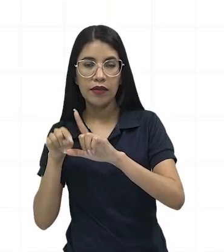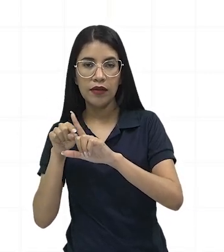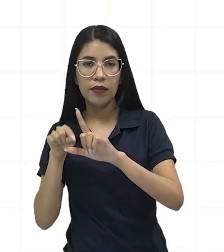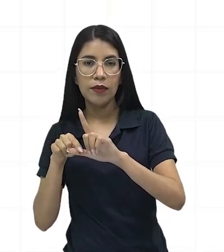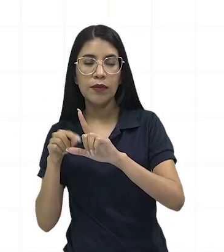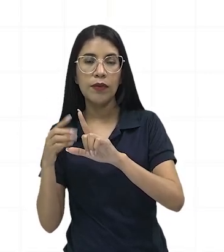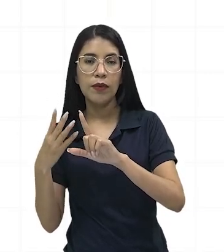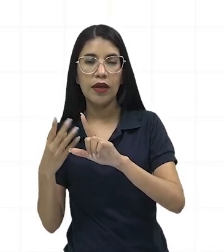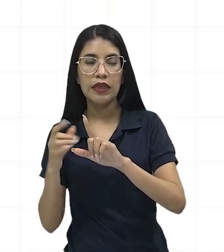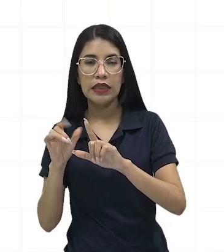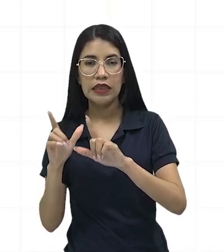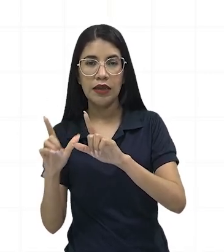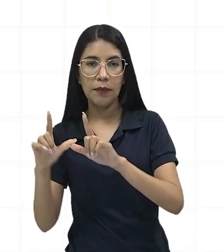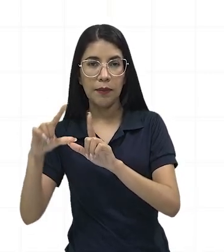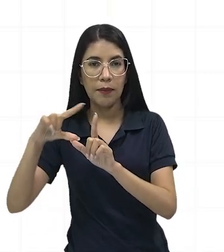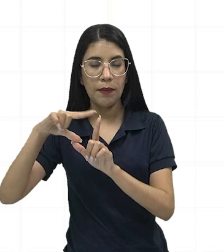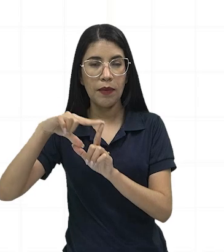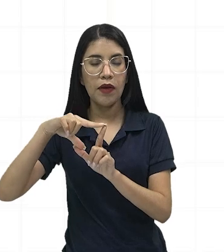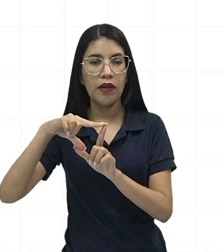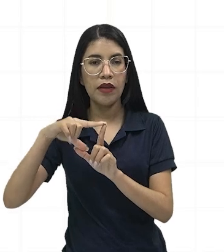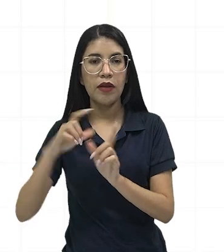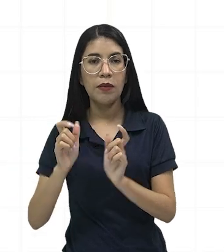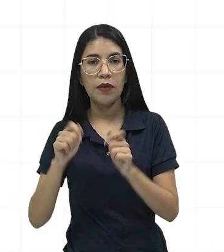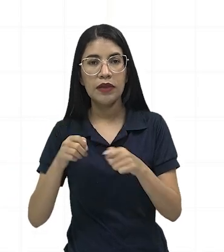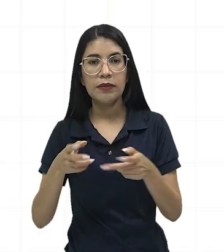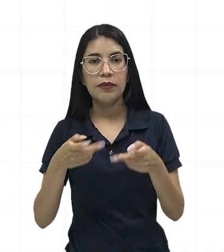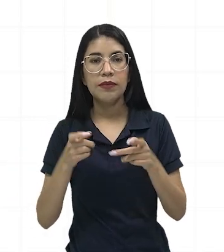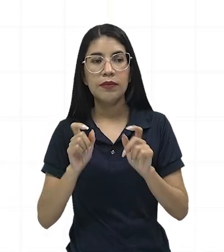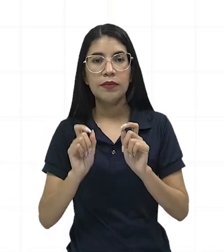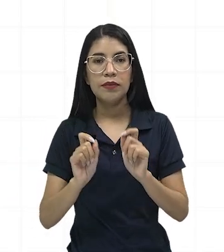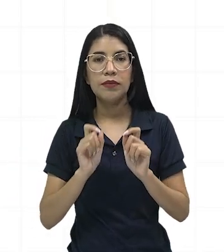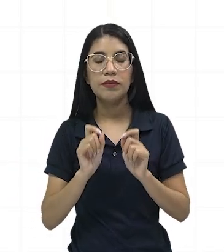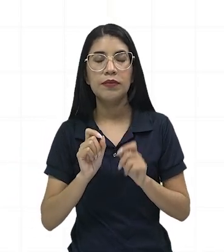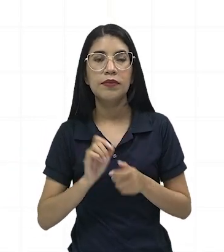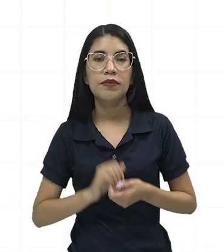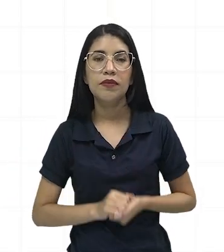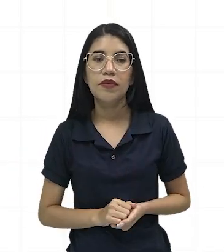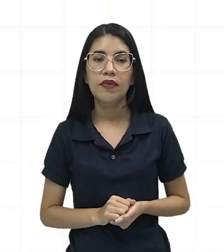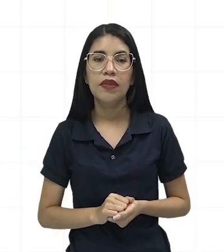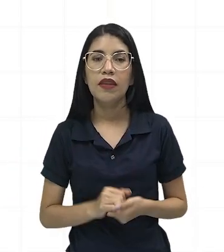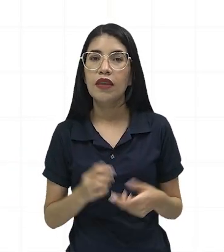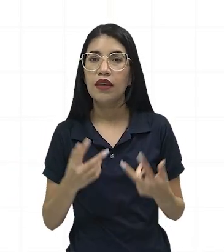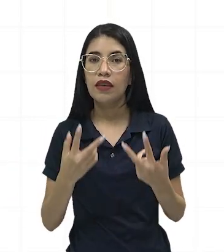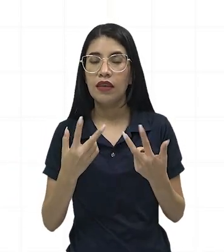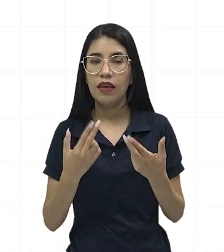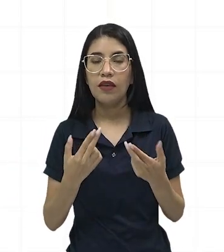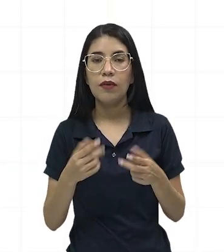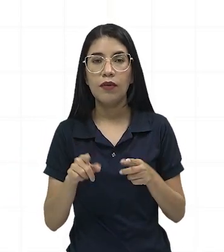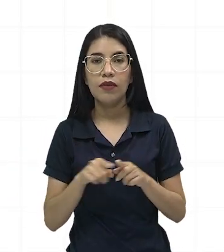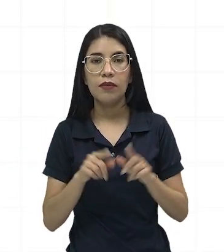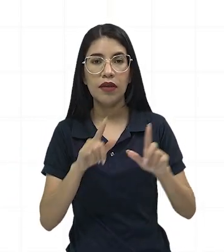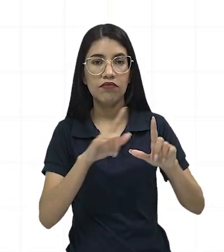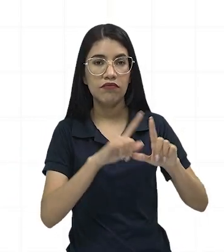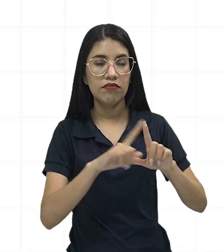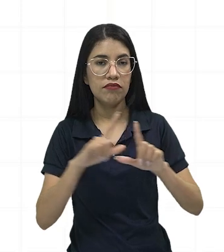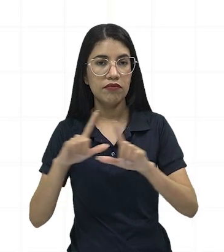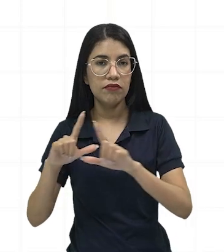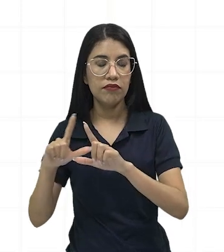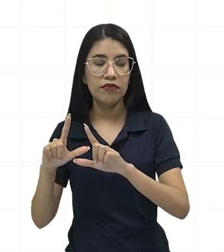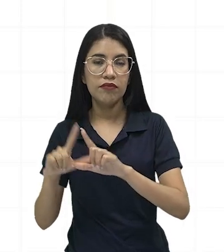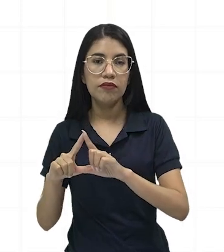uma rotação, né, nós veremos aqui esse triângulo,